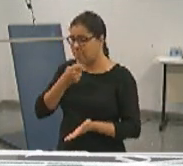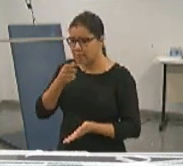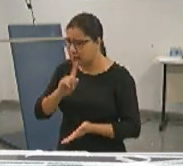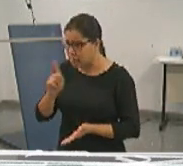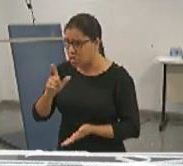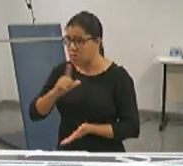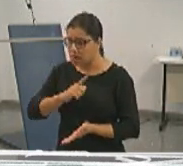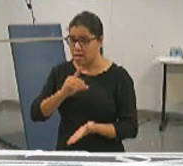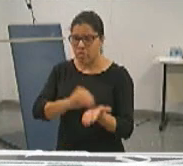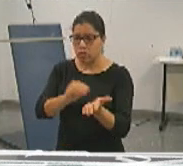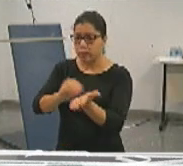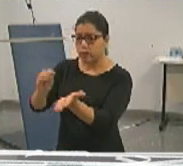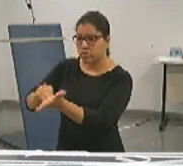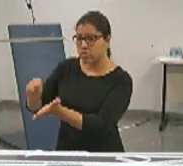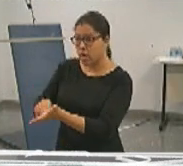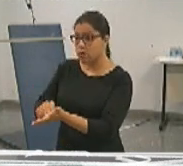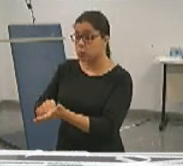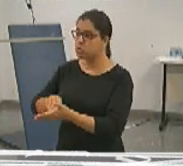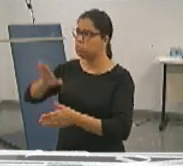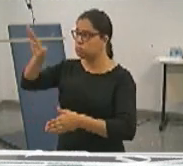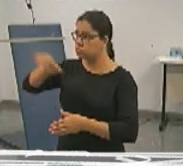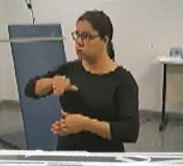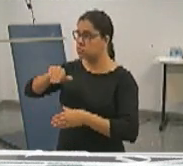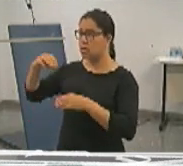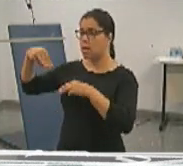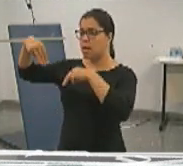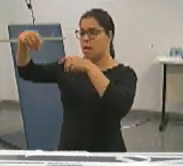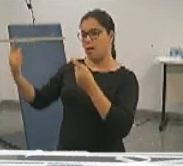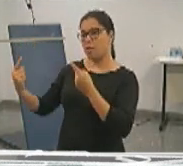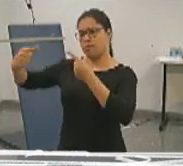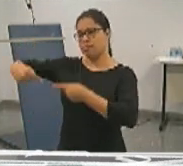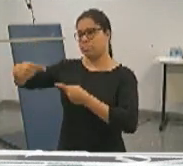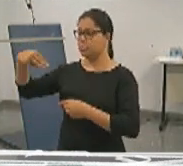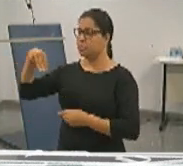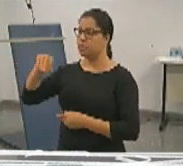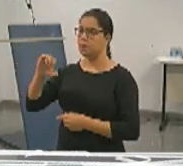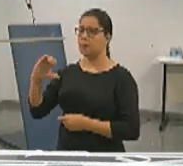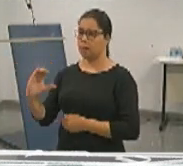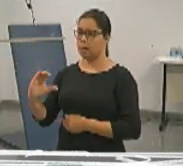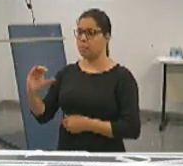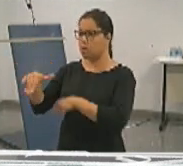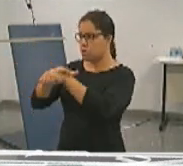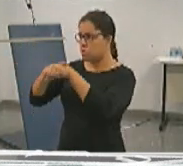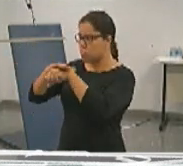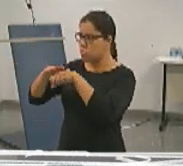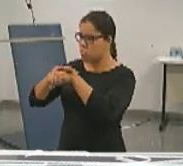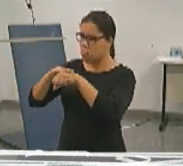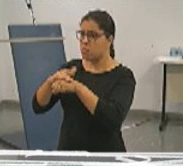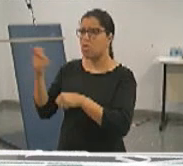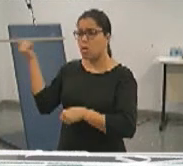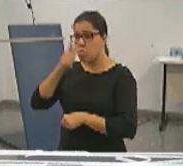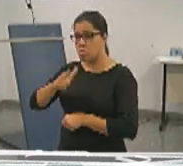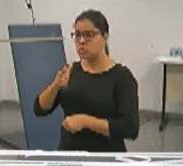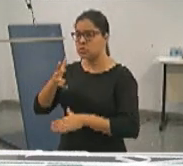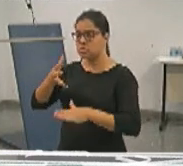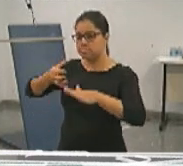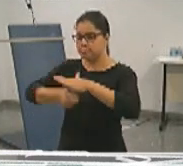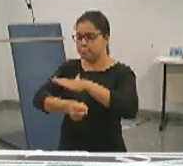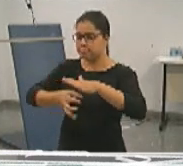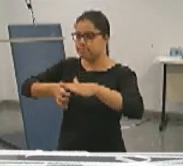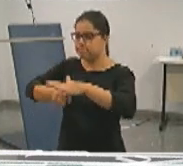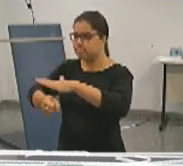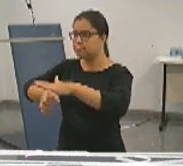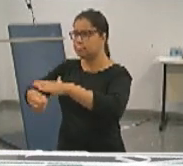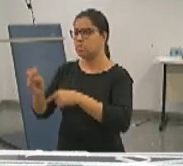com o MEC, para garantir que esses técnicos e docentes estejam aqui presentes para poder ocupar os espaços dessa universidade de